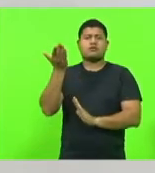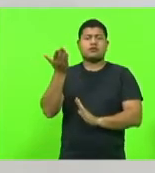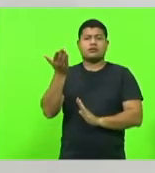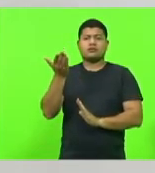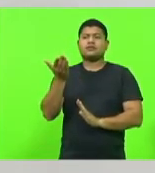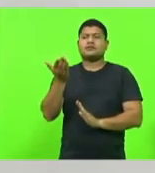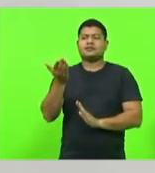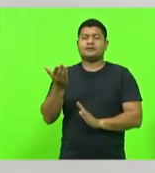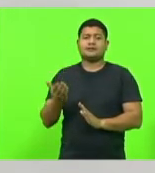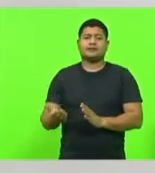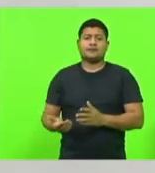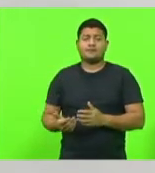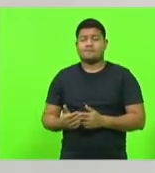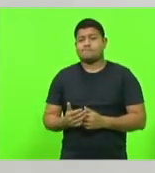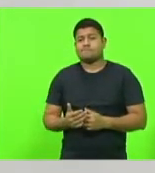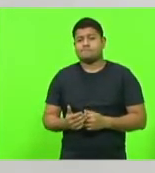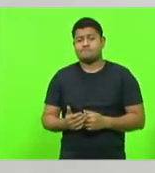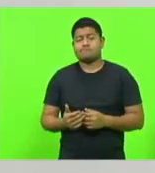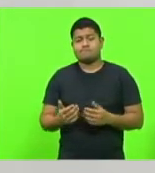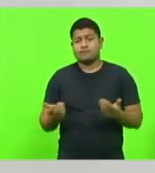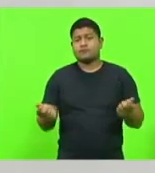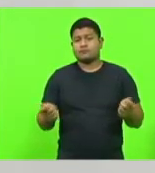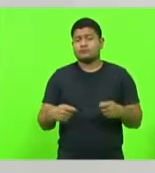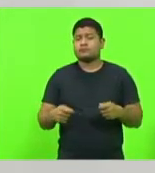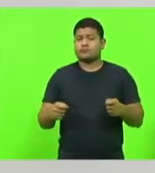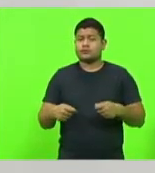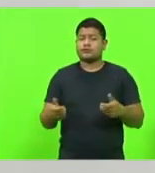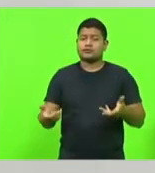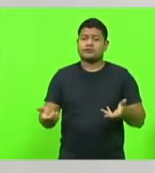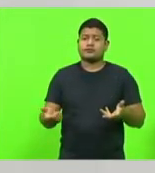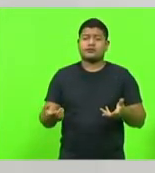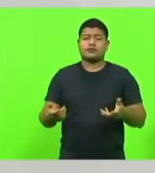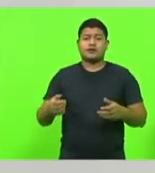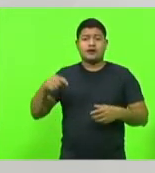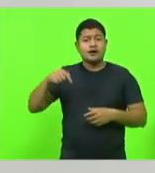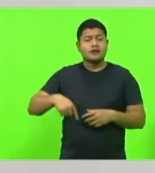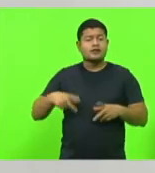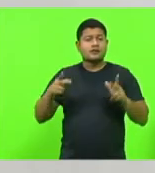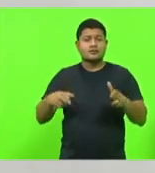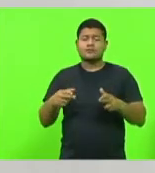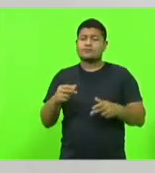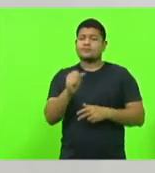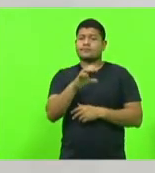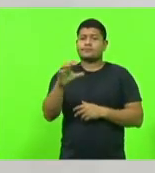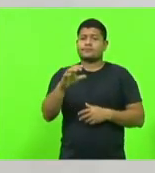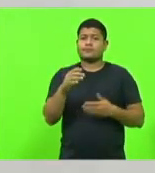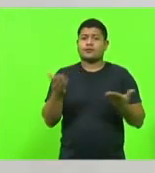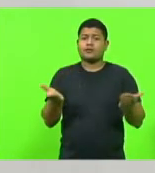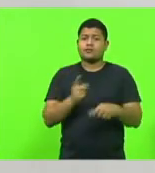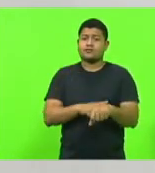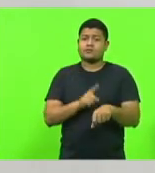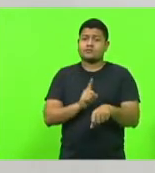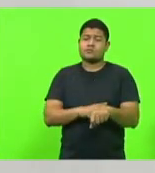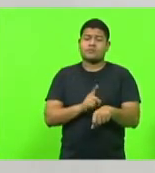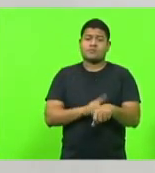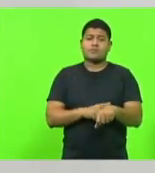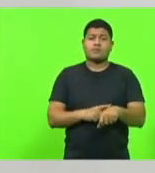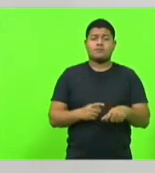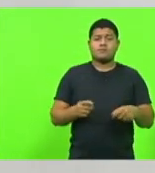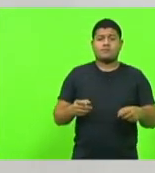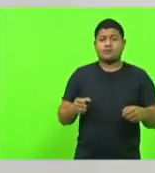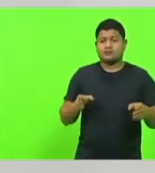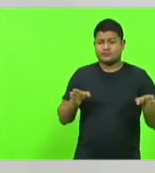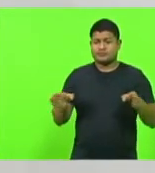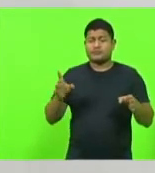diminuir também. Isso faz todo sentido e nós deveríamos fazer isso aqui em Santa Catarina, nesse momento de fragilidade da